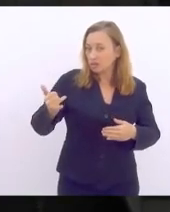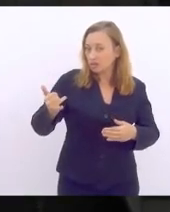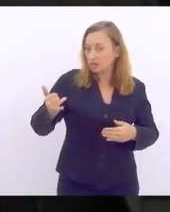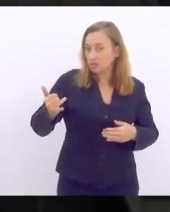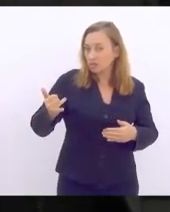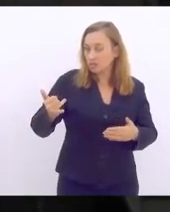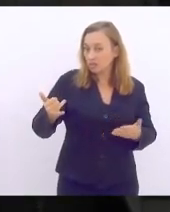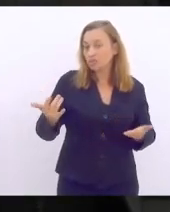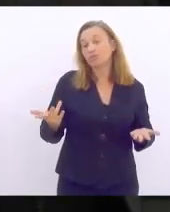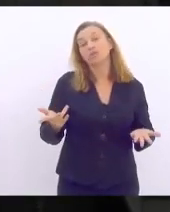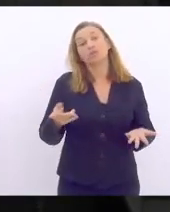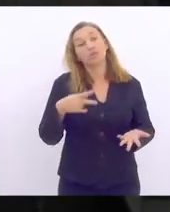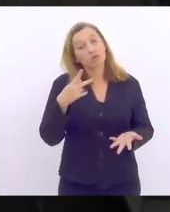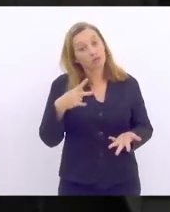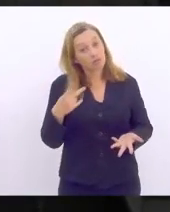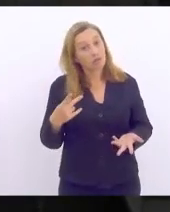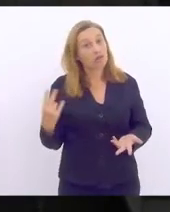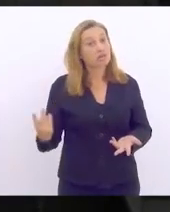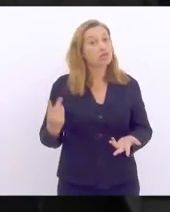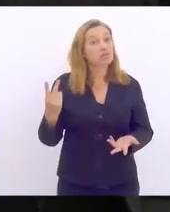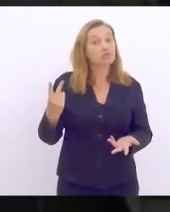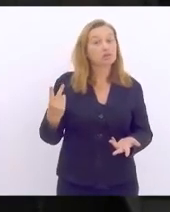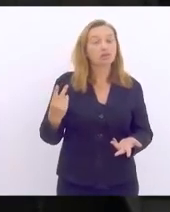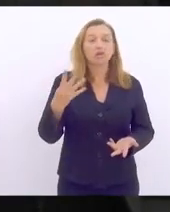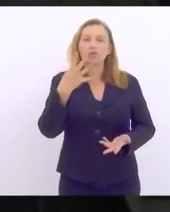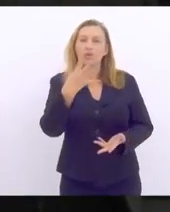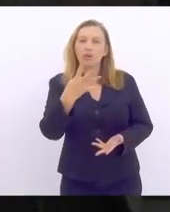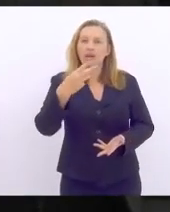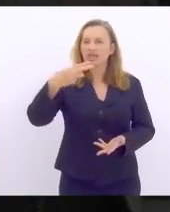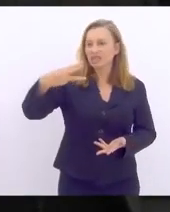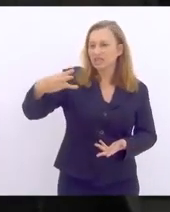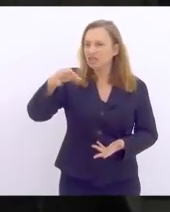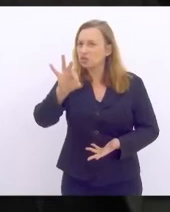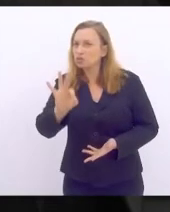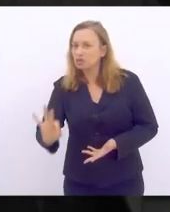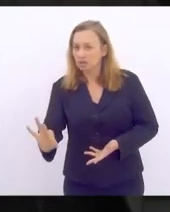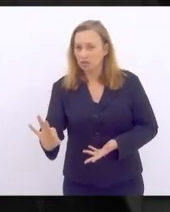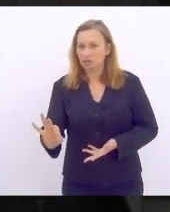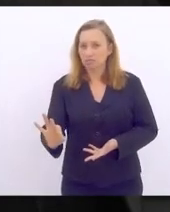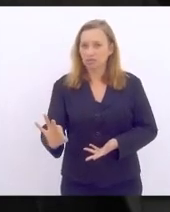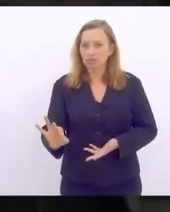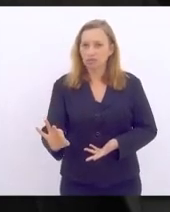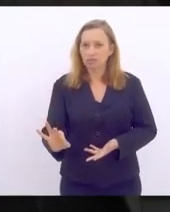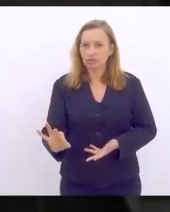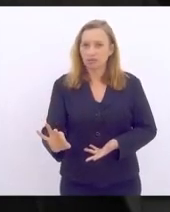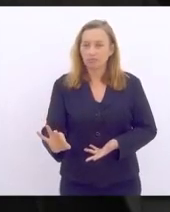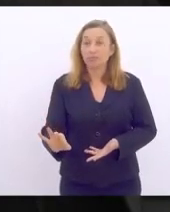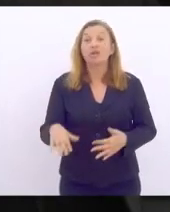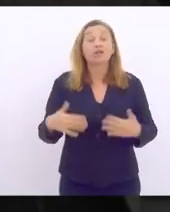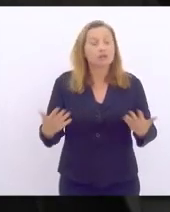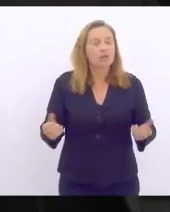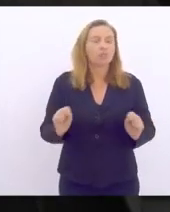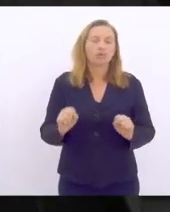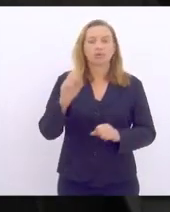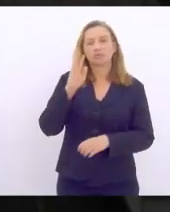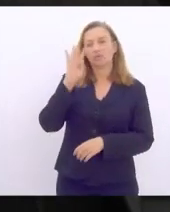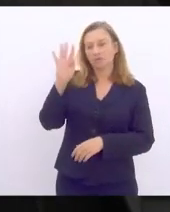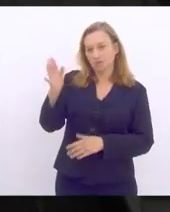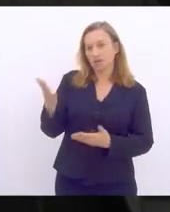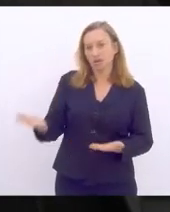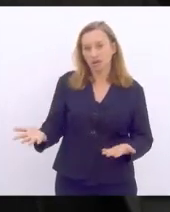corroeu esse valor em 43 por cento Então posso imaginar